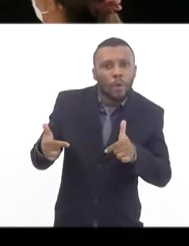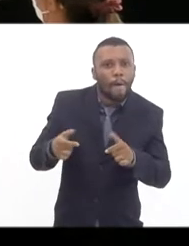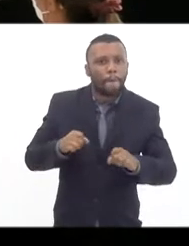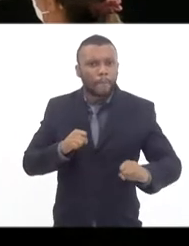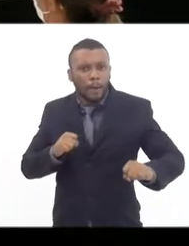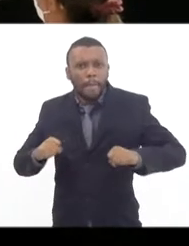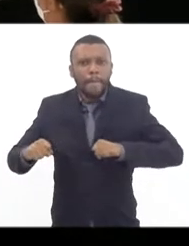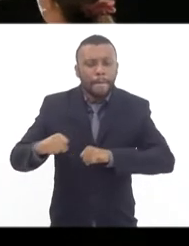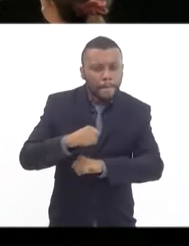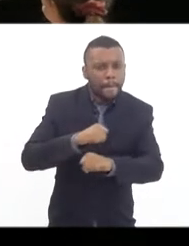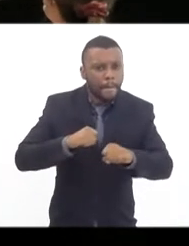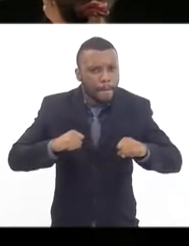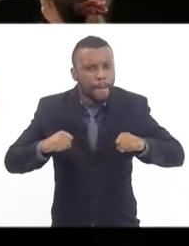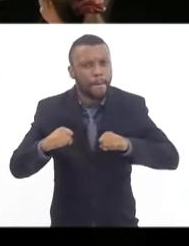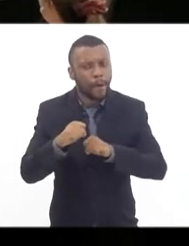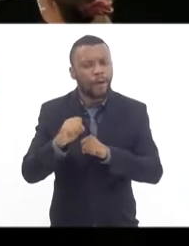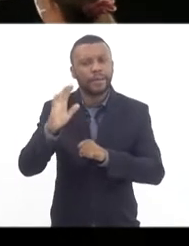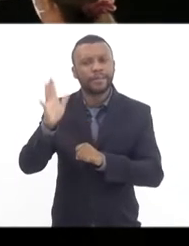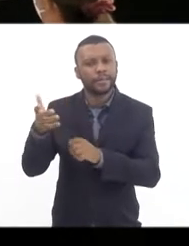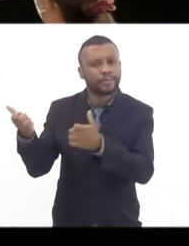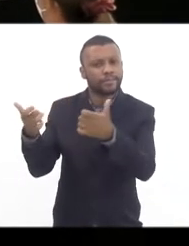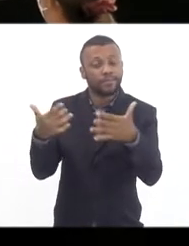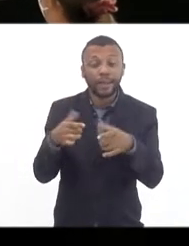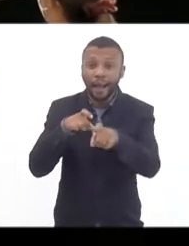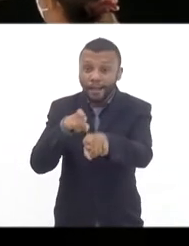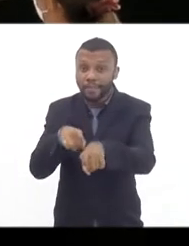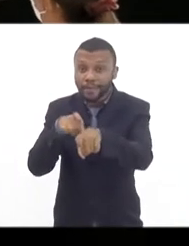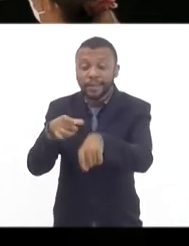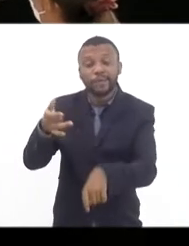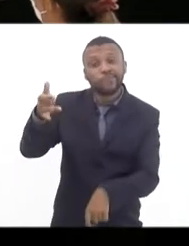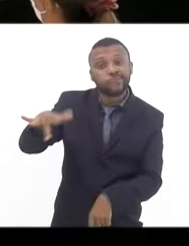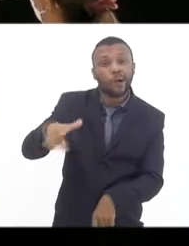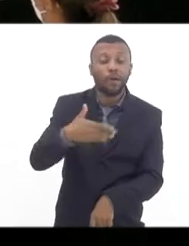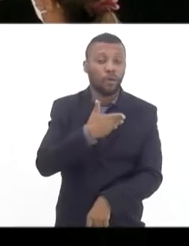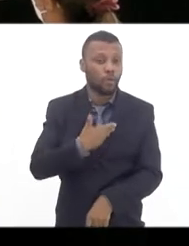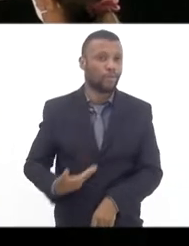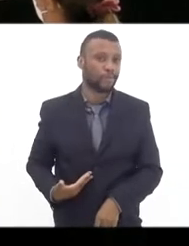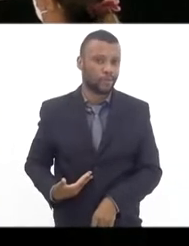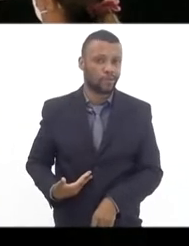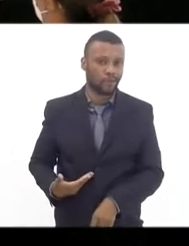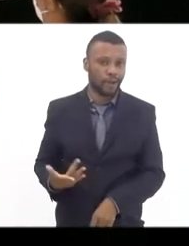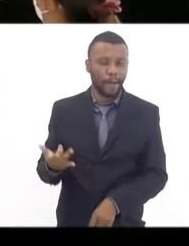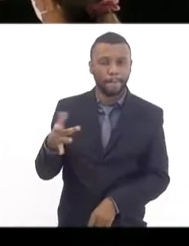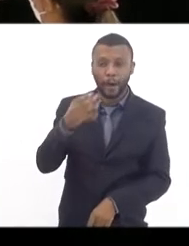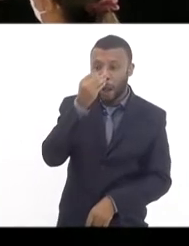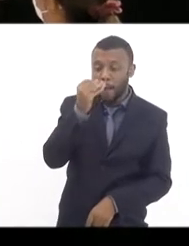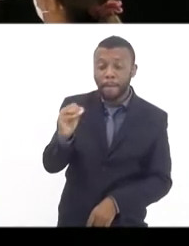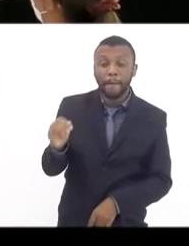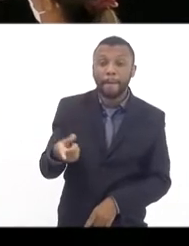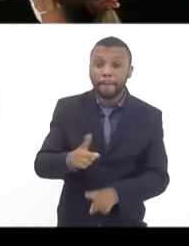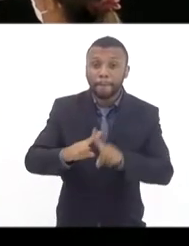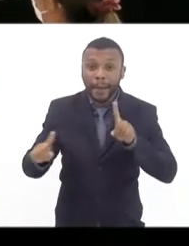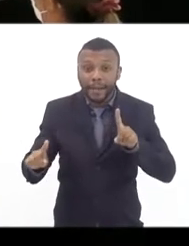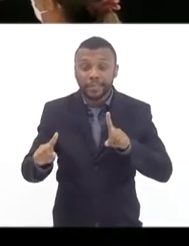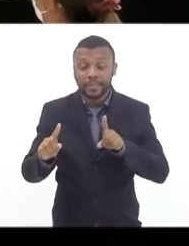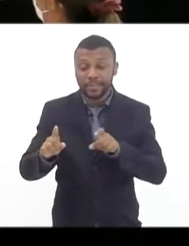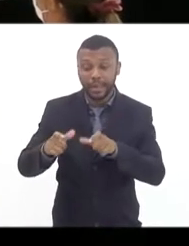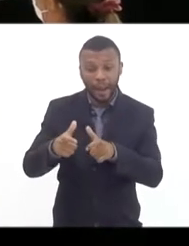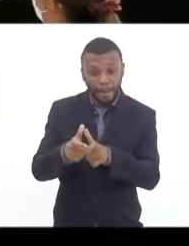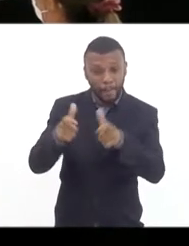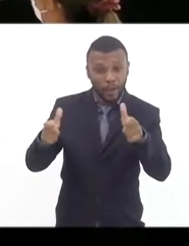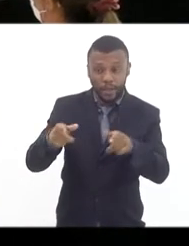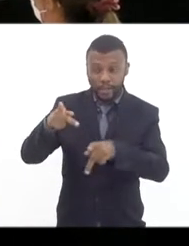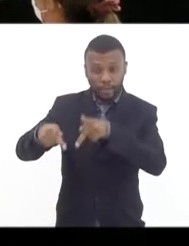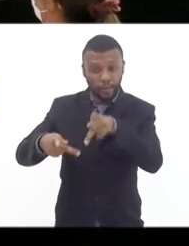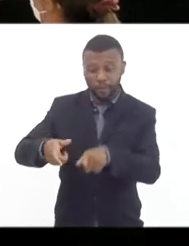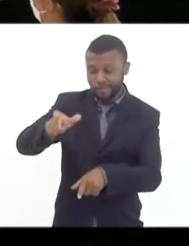energia, Romário Regis, que a fazenda foi abandonada pelo Estado, mas não foi abandonada por boa parte